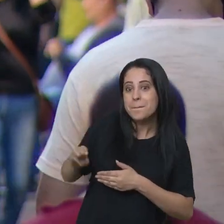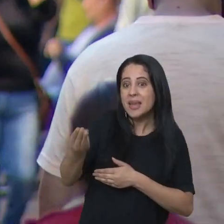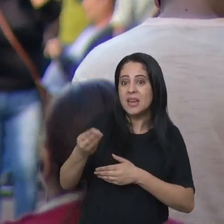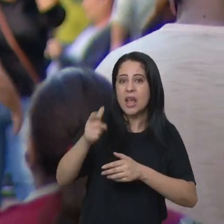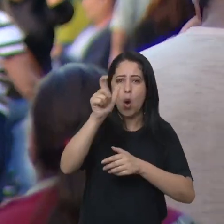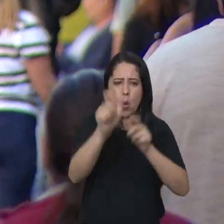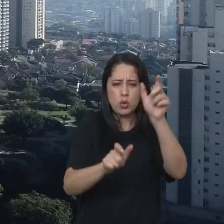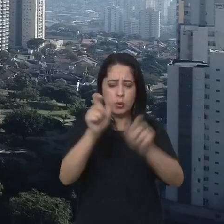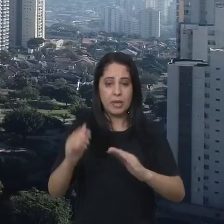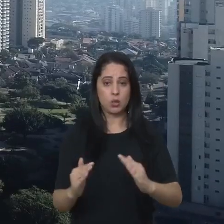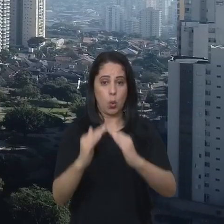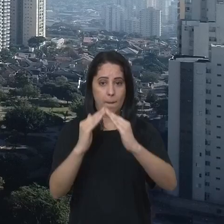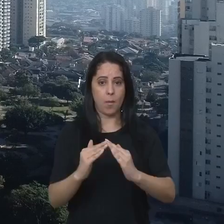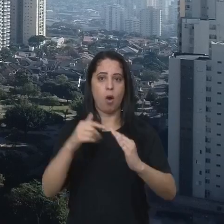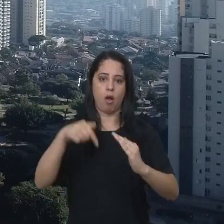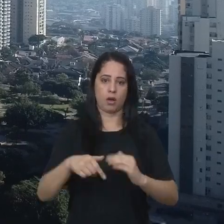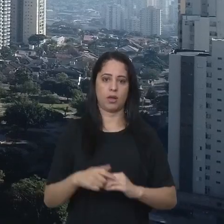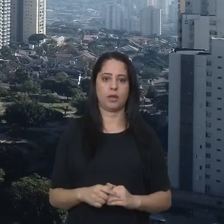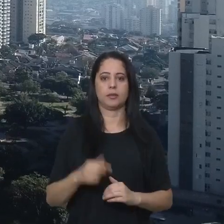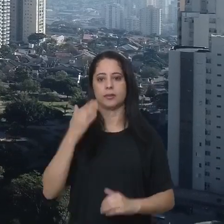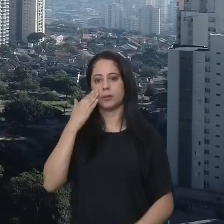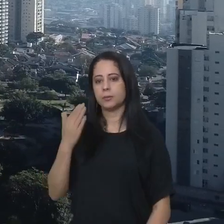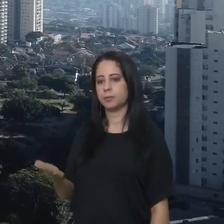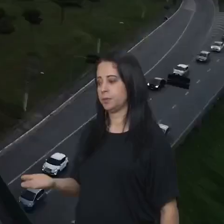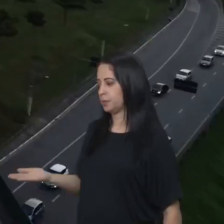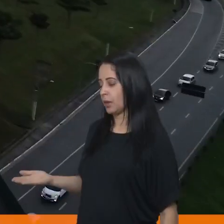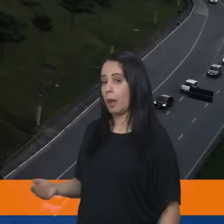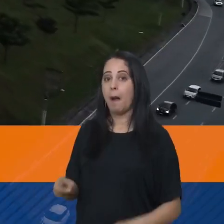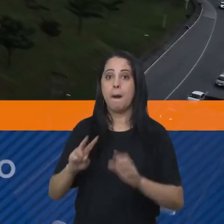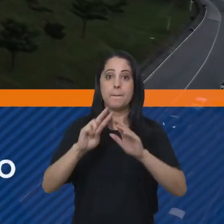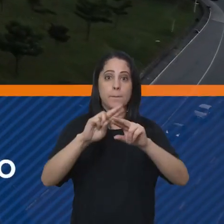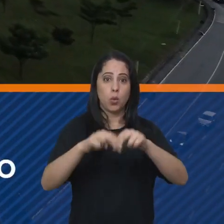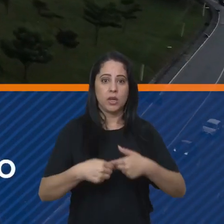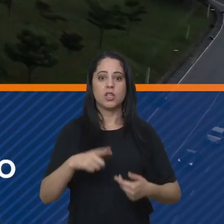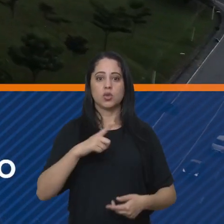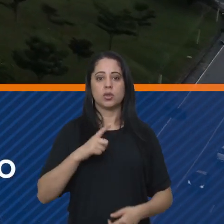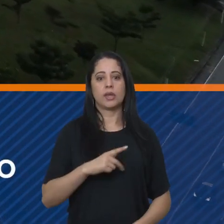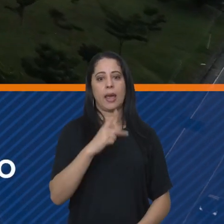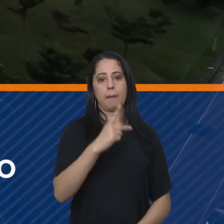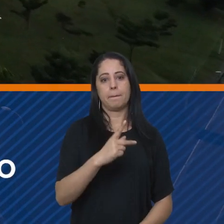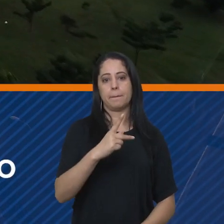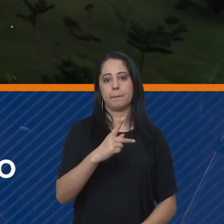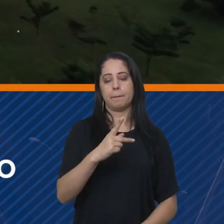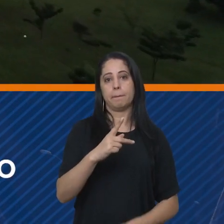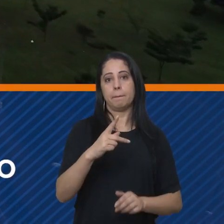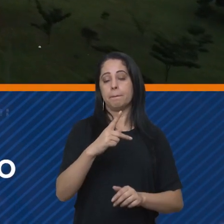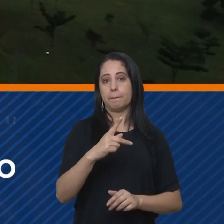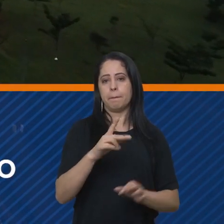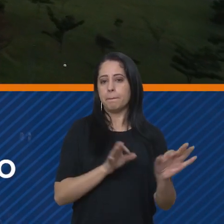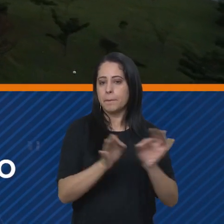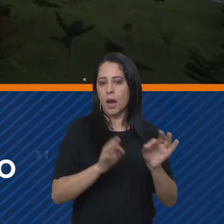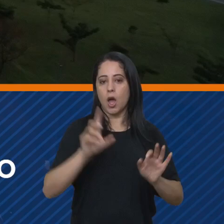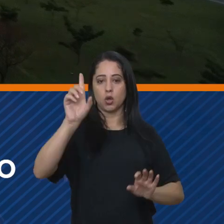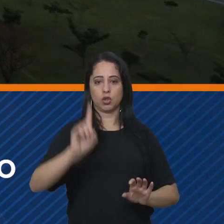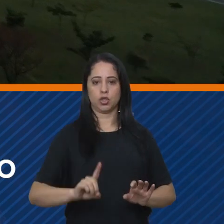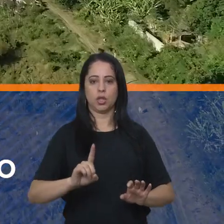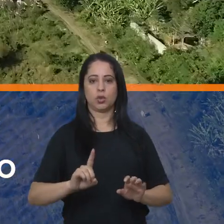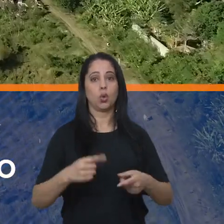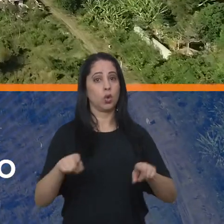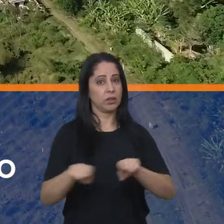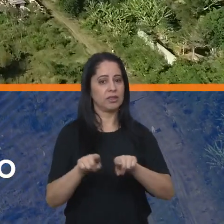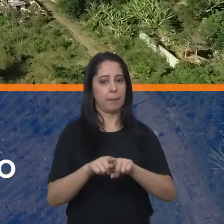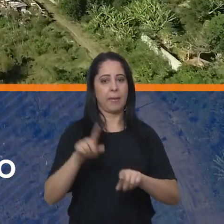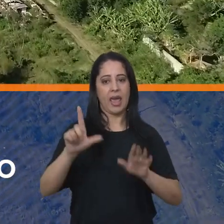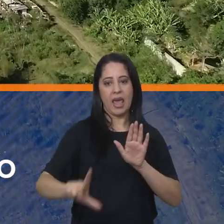de moradores. Prevendo este aumento populacional, a cidade se organiza com base no plano diretor e na lei de